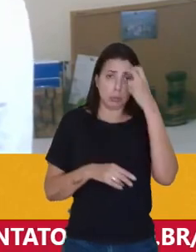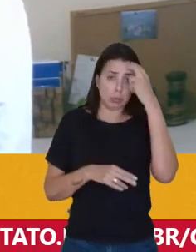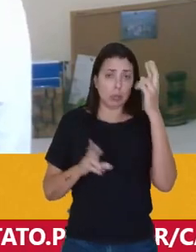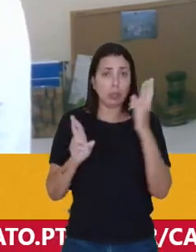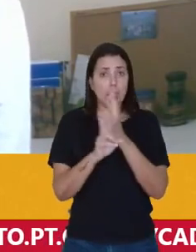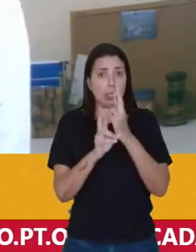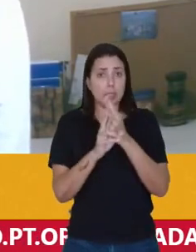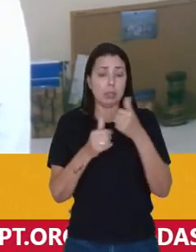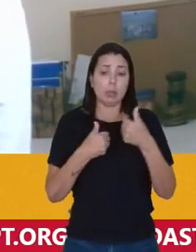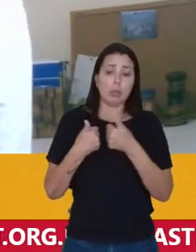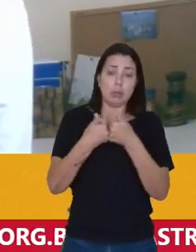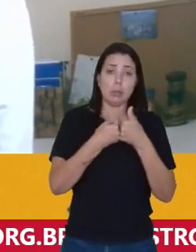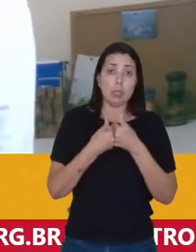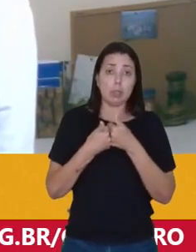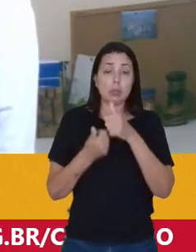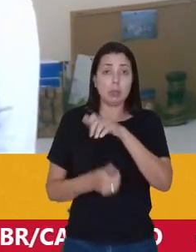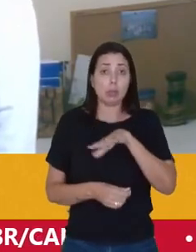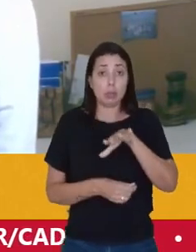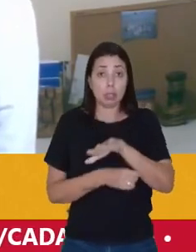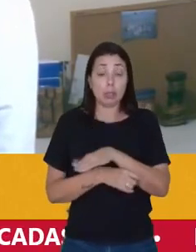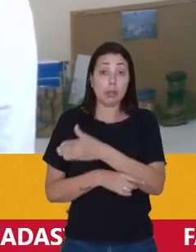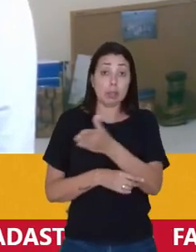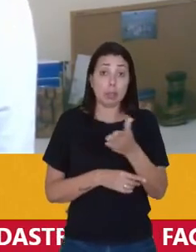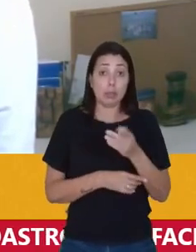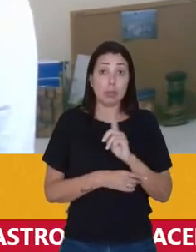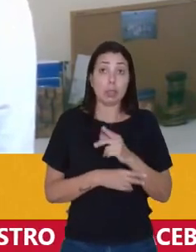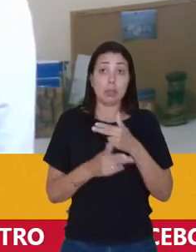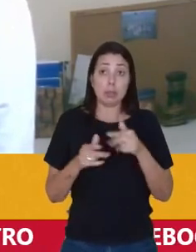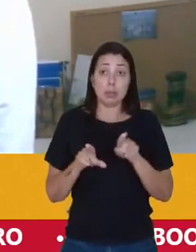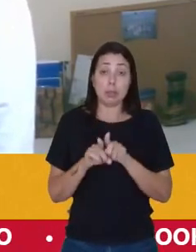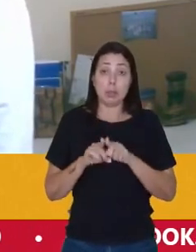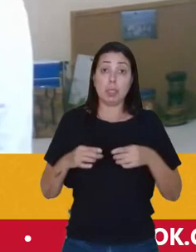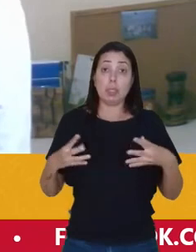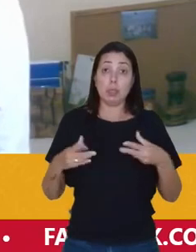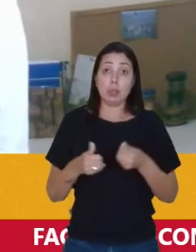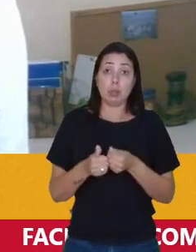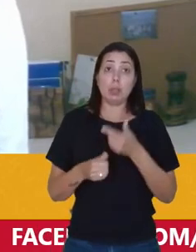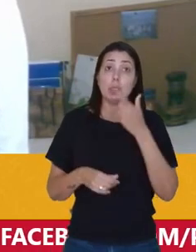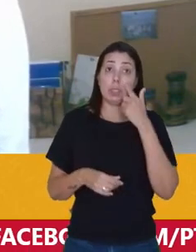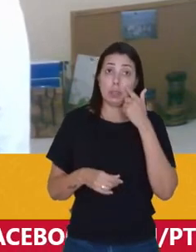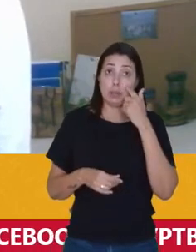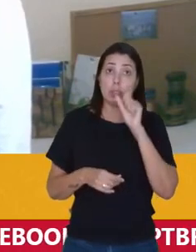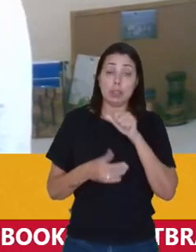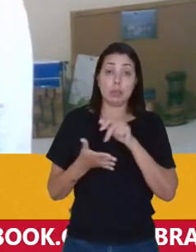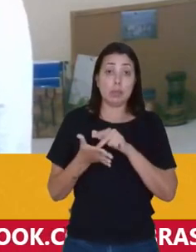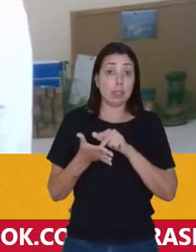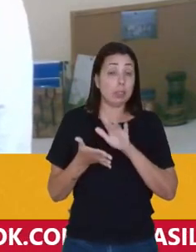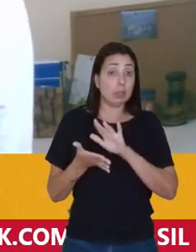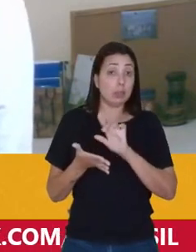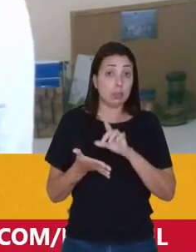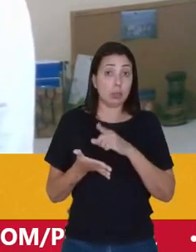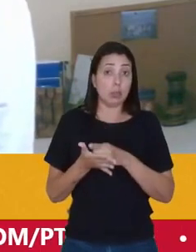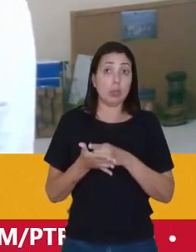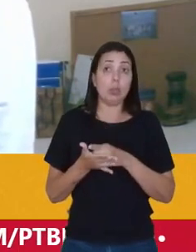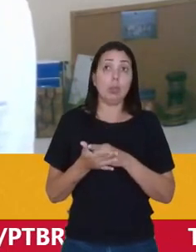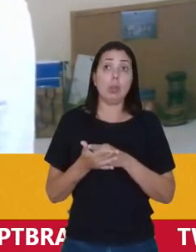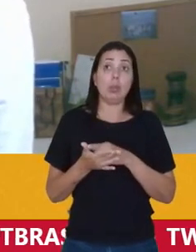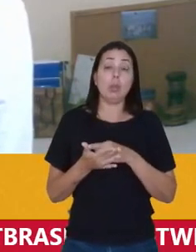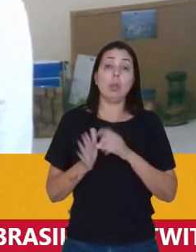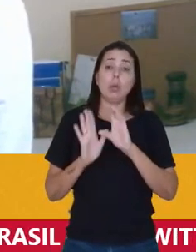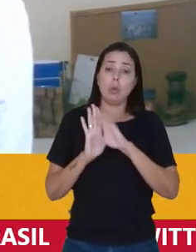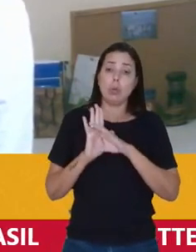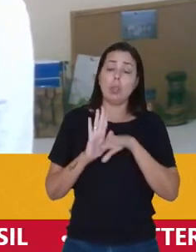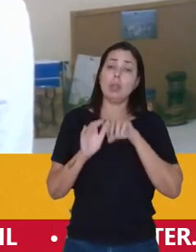com o território. Essas dimensões todas é que a gente vem indicando que entrem como item curricular no